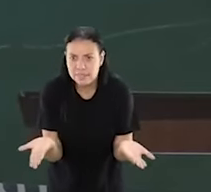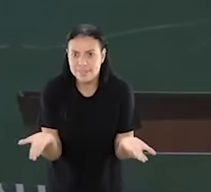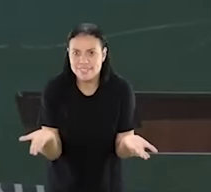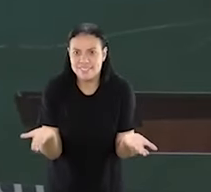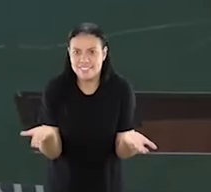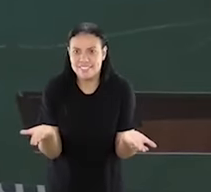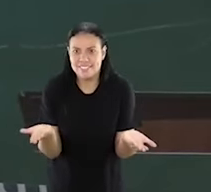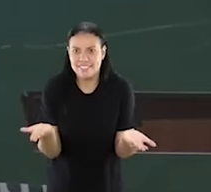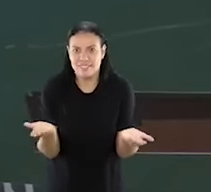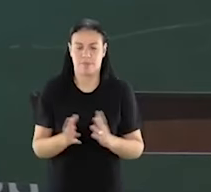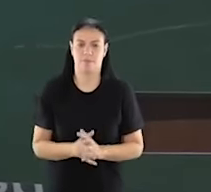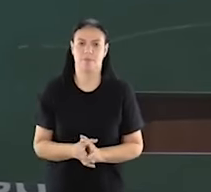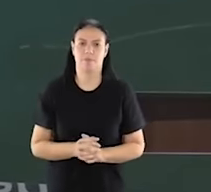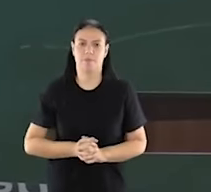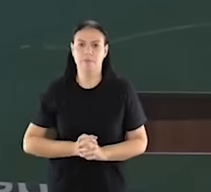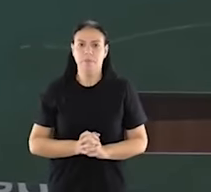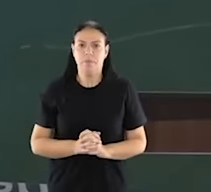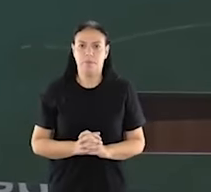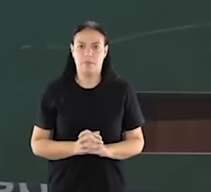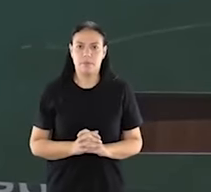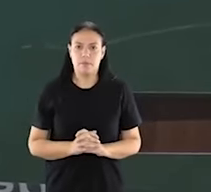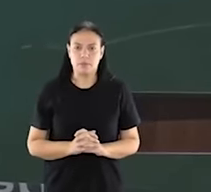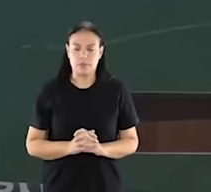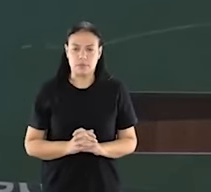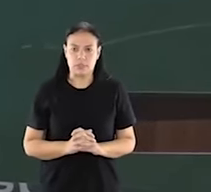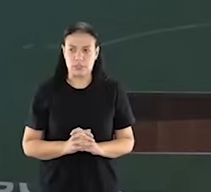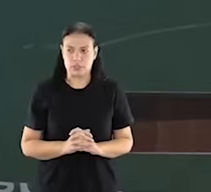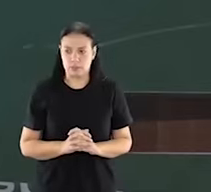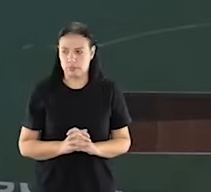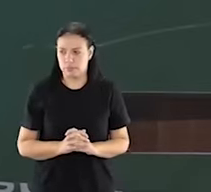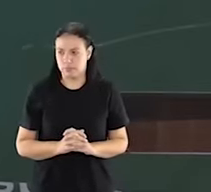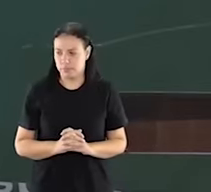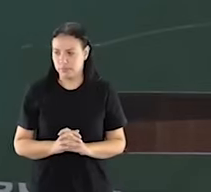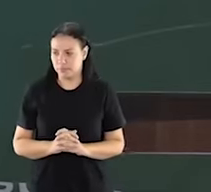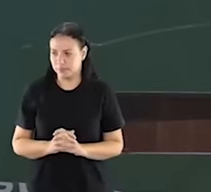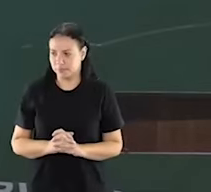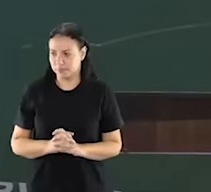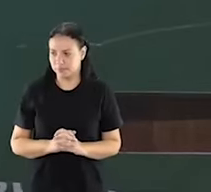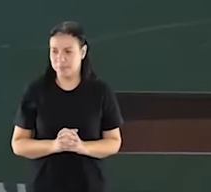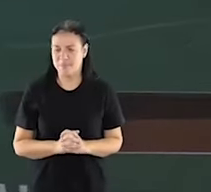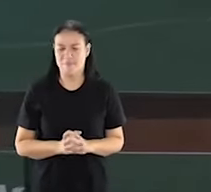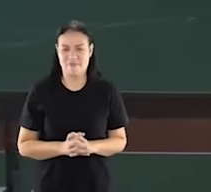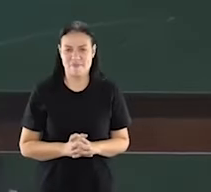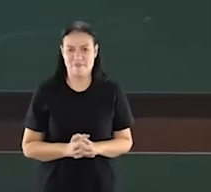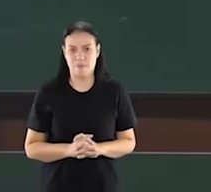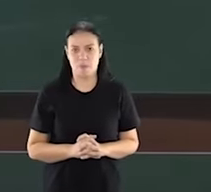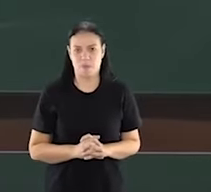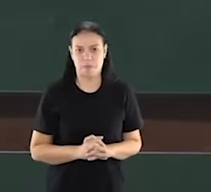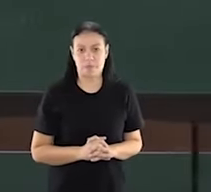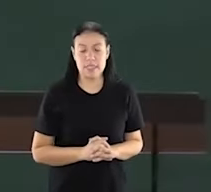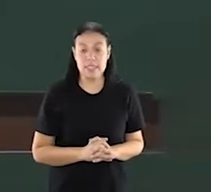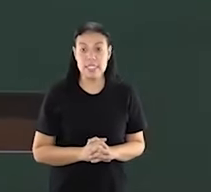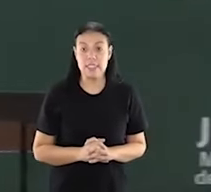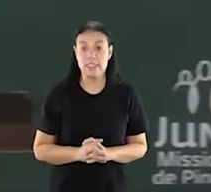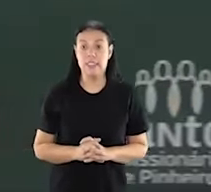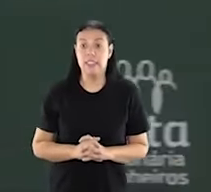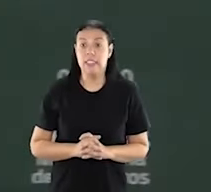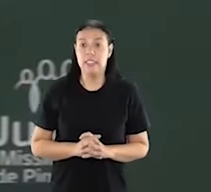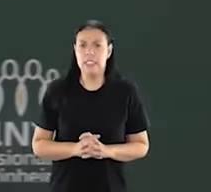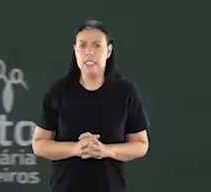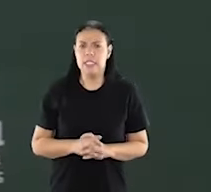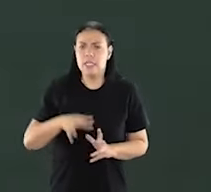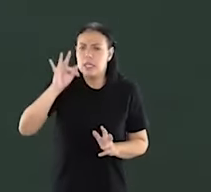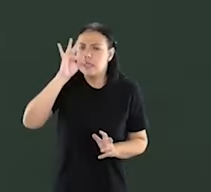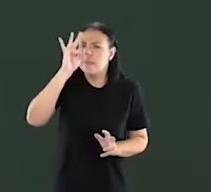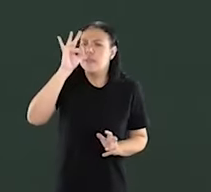ela já começava esse processo de comprando esse perfume. E não se comprava numa loja de perfumaria. Era comprado gota a gota, grama a grama, e ia